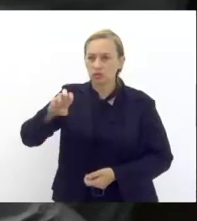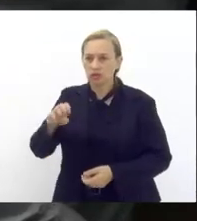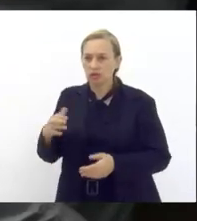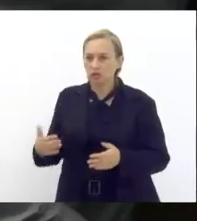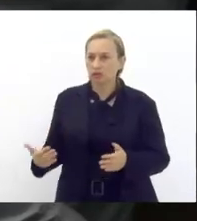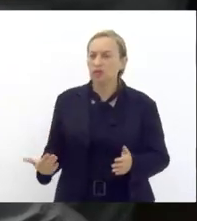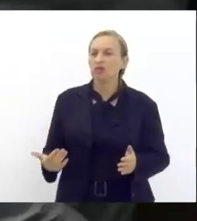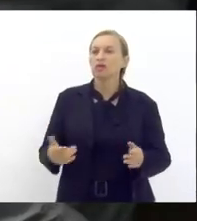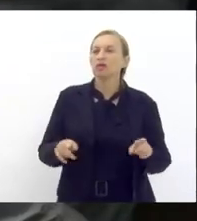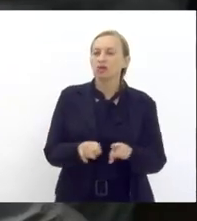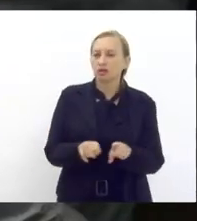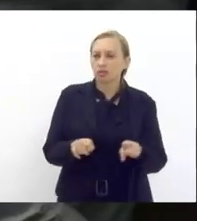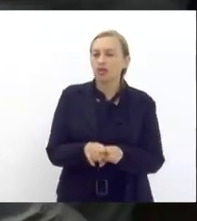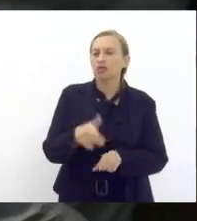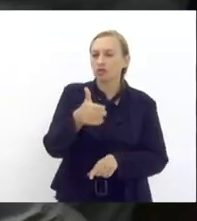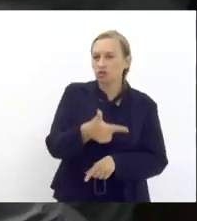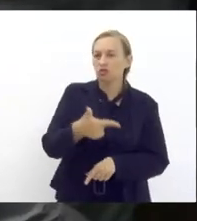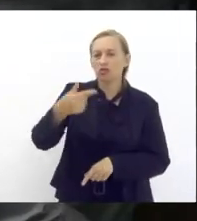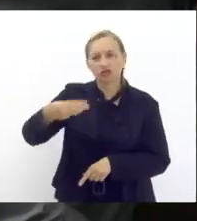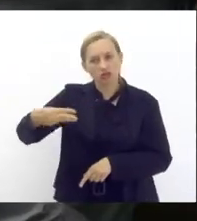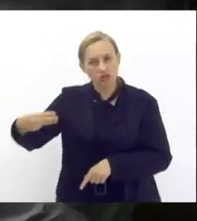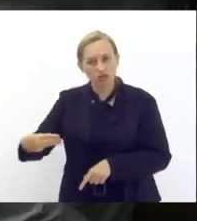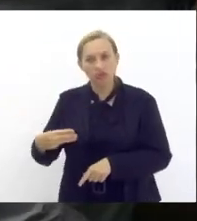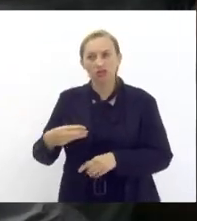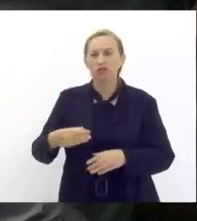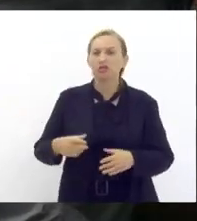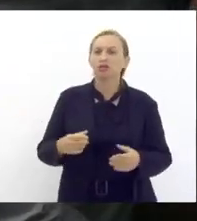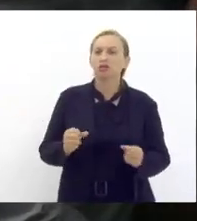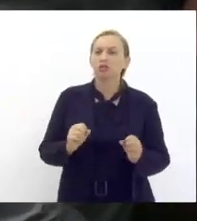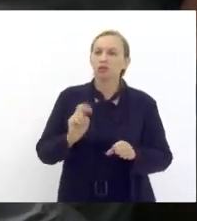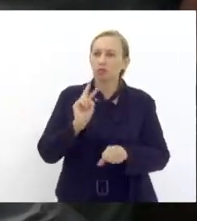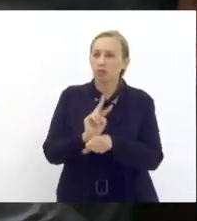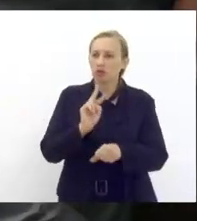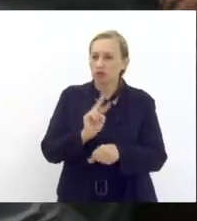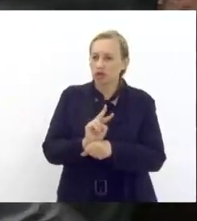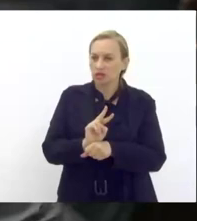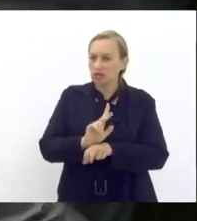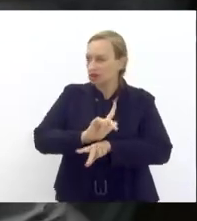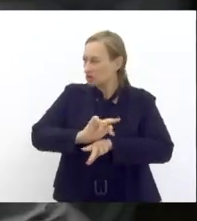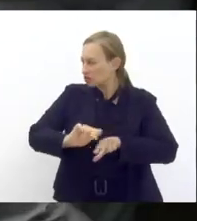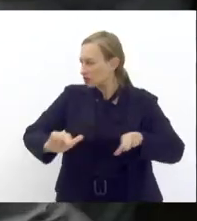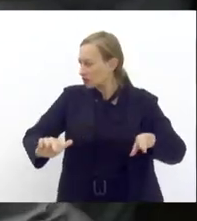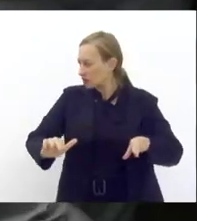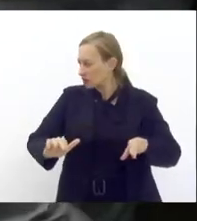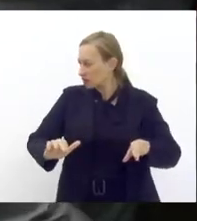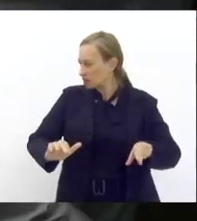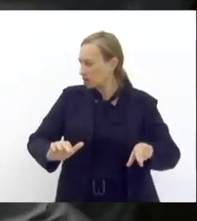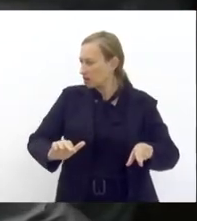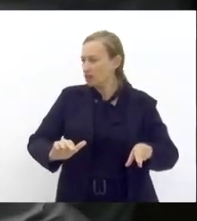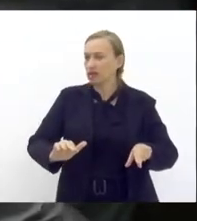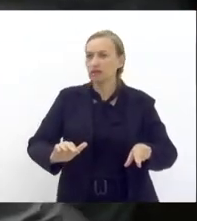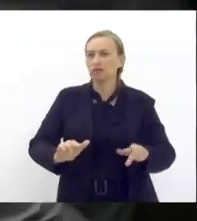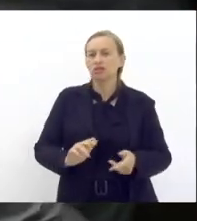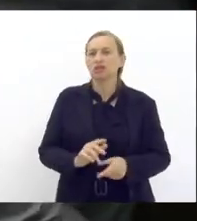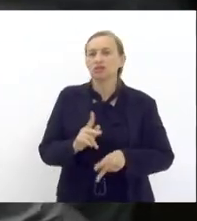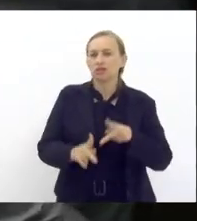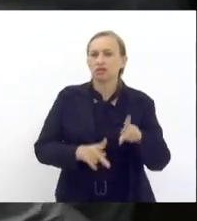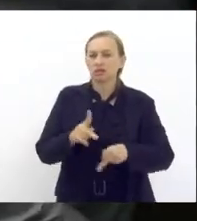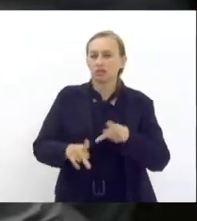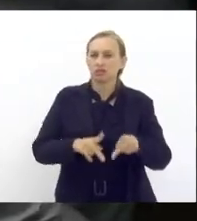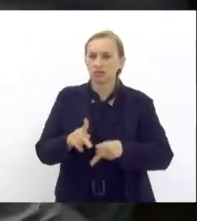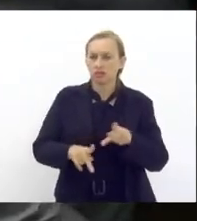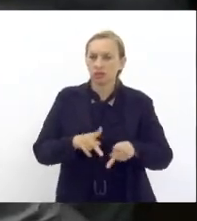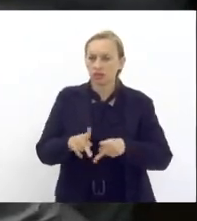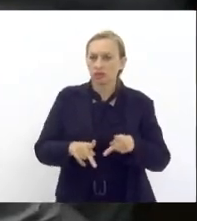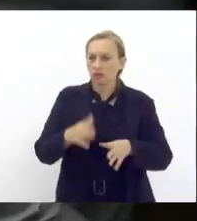em 2023, nós possamos estar na vanguarda da proteção da diversidade do povo, especialmente da população fluminense.